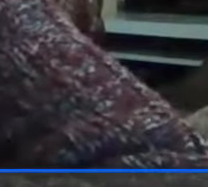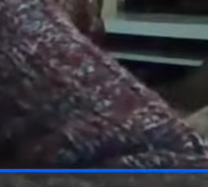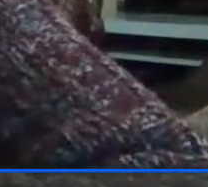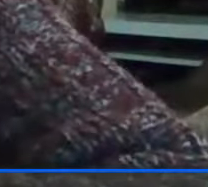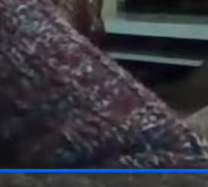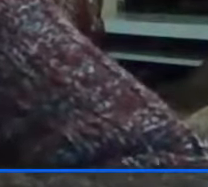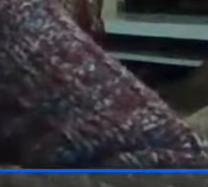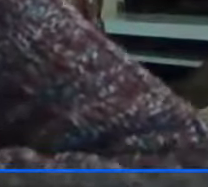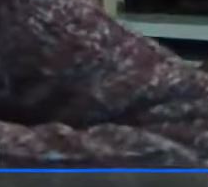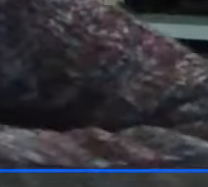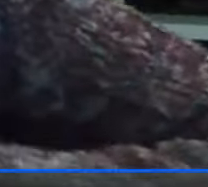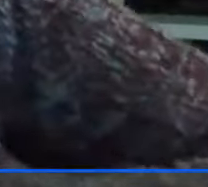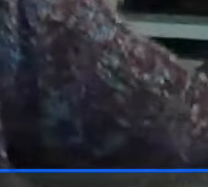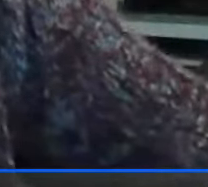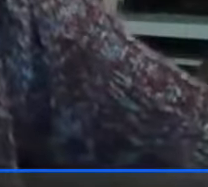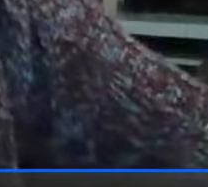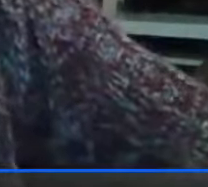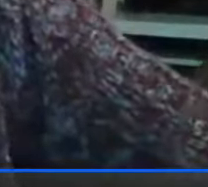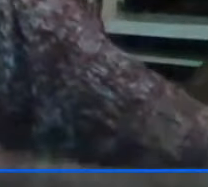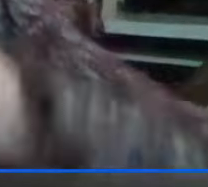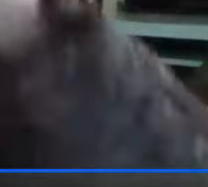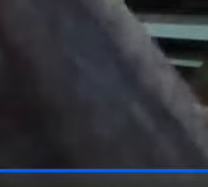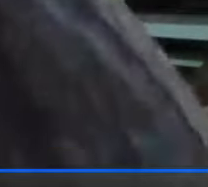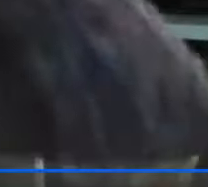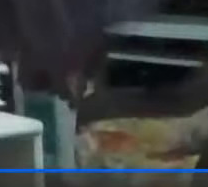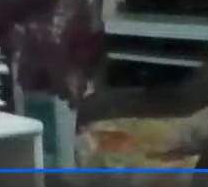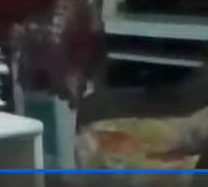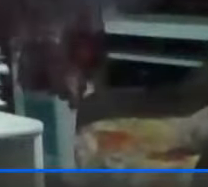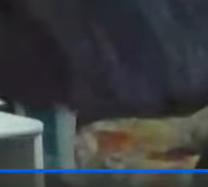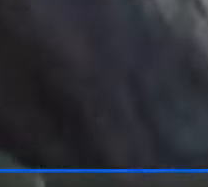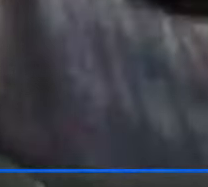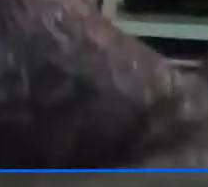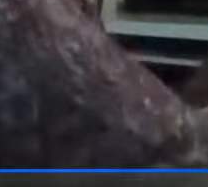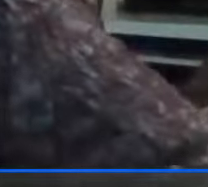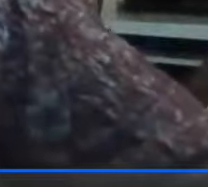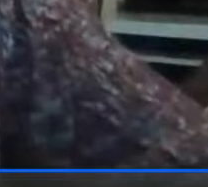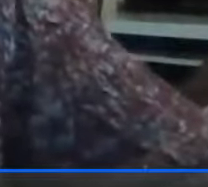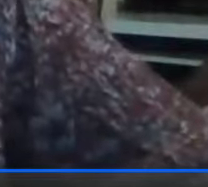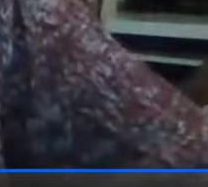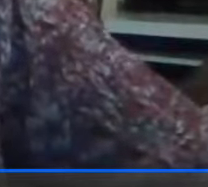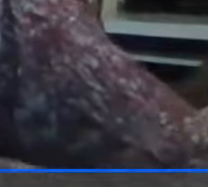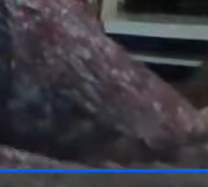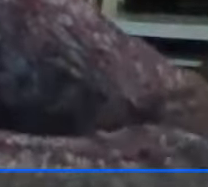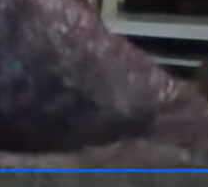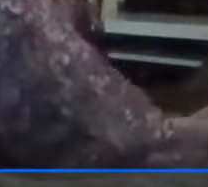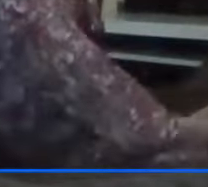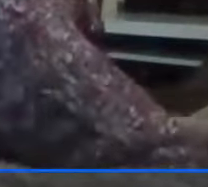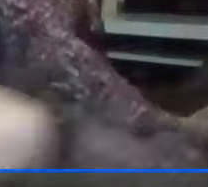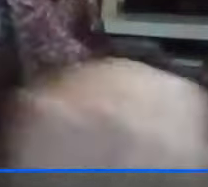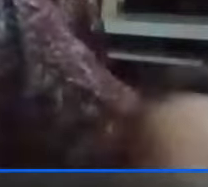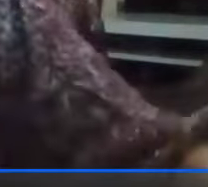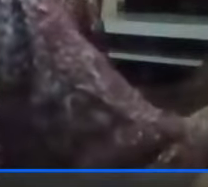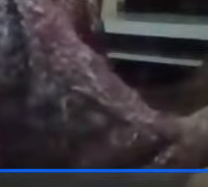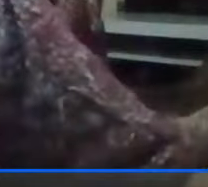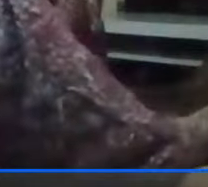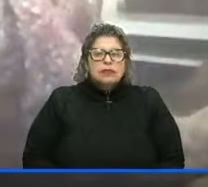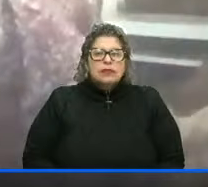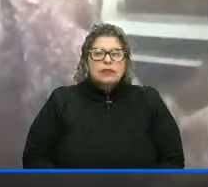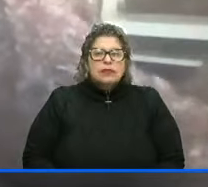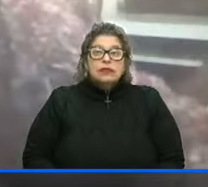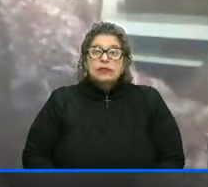estão, inclusive, fazendo um estudo para compra de vagas, né? Bom, nós temos outras alternativas até esta reunião. Eu, para